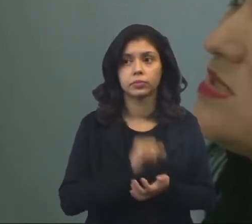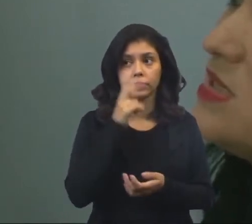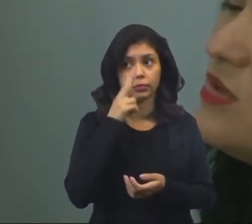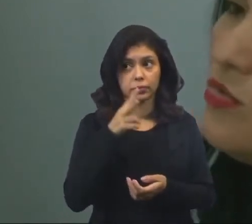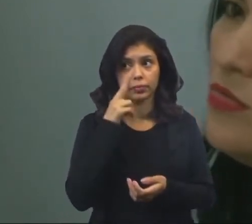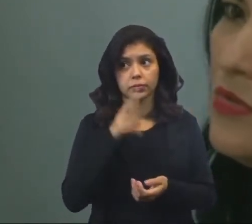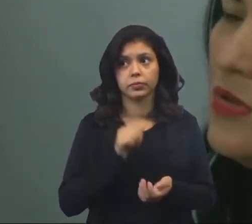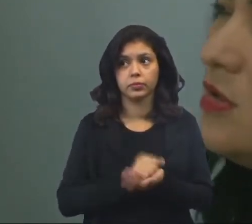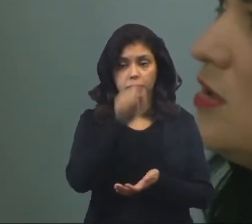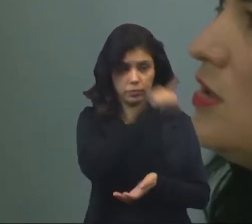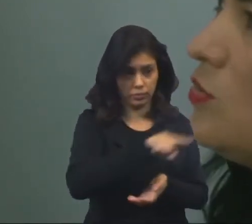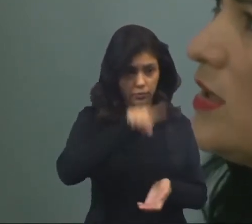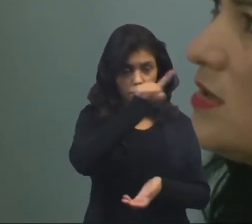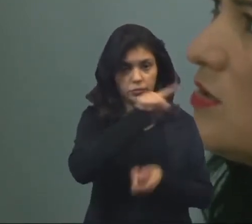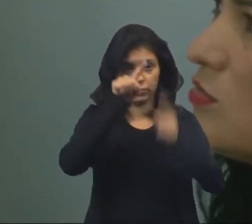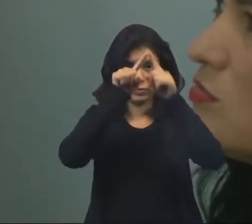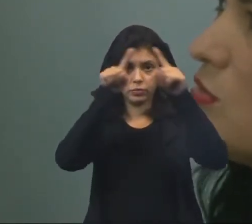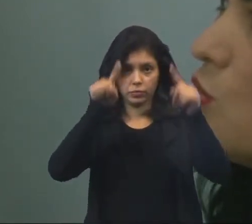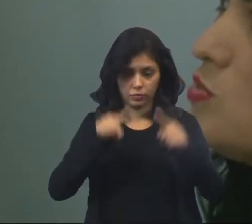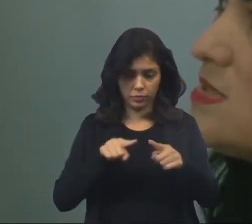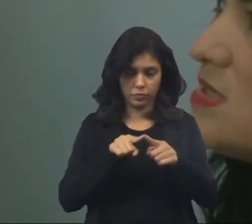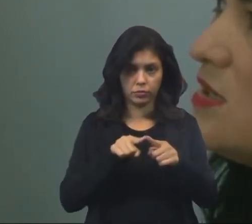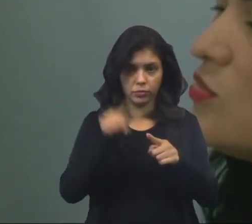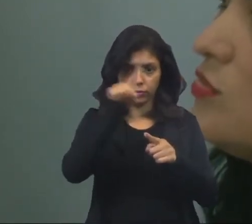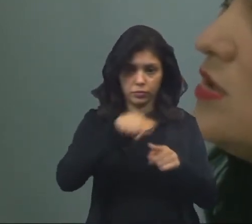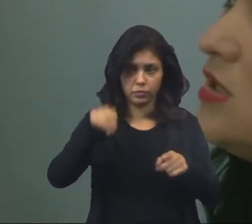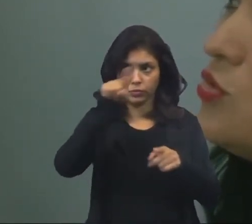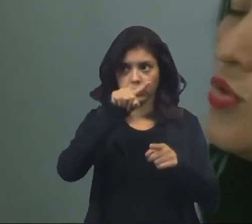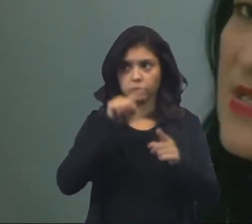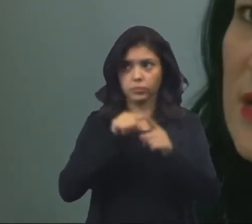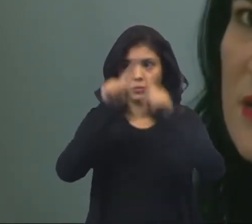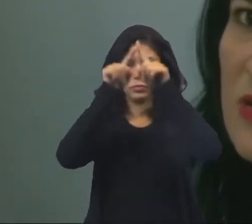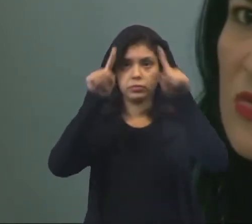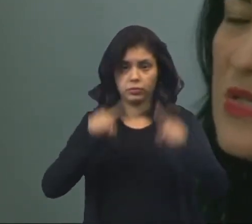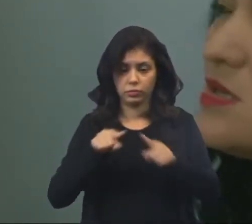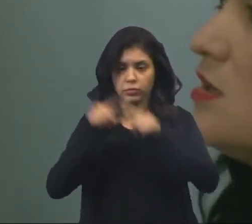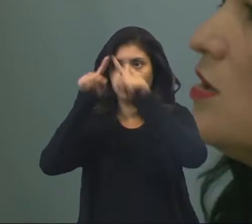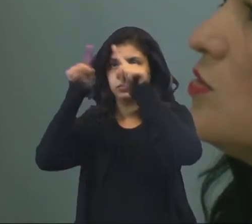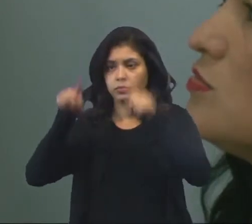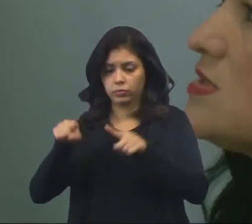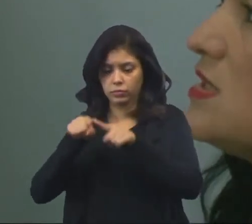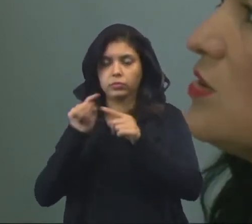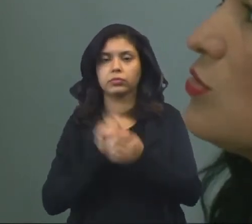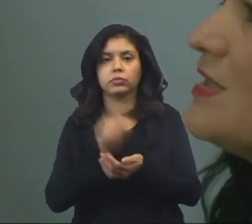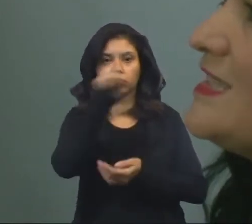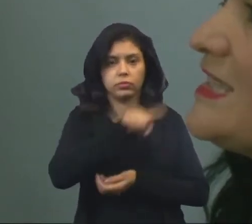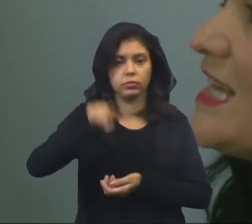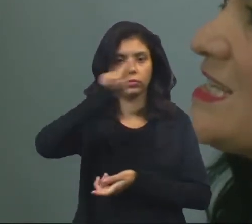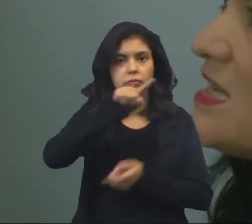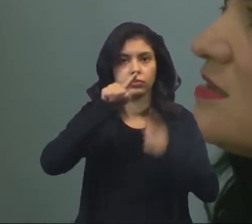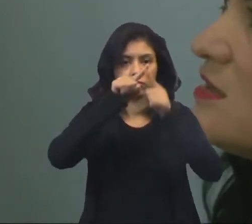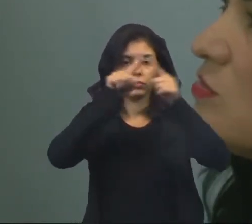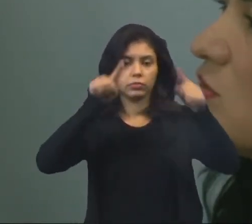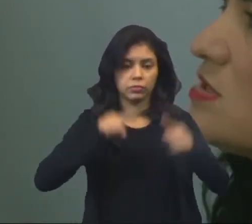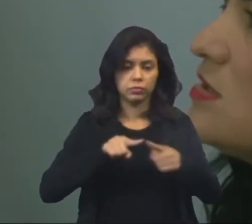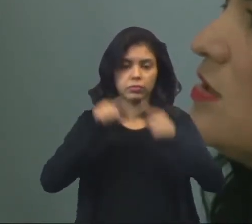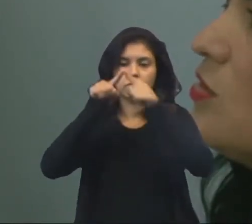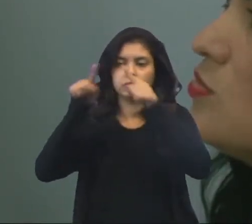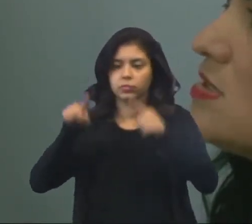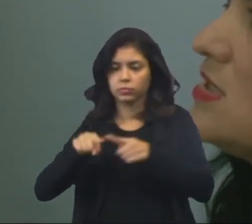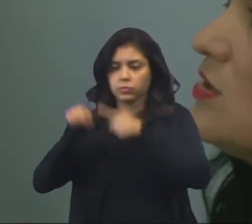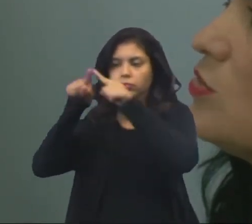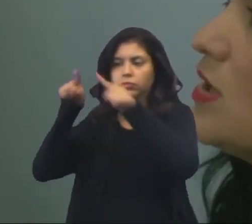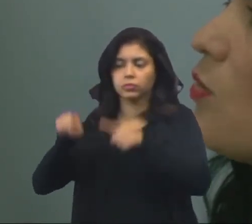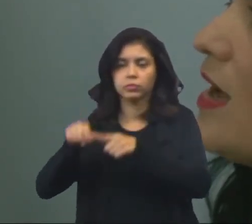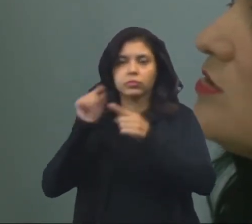tem um círculo e um retângulo. Um círculo, 2 retângulos. Um círculo, 3 retângulos.